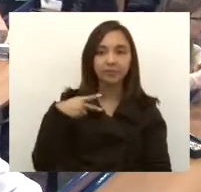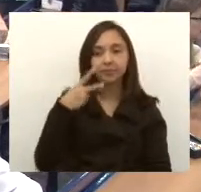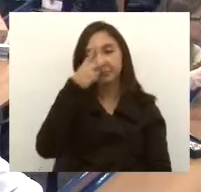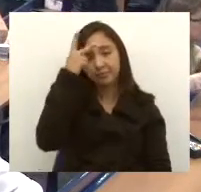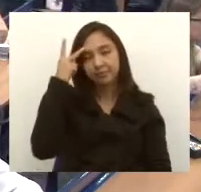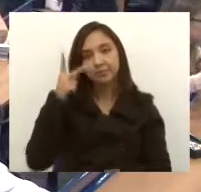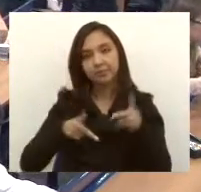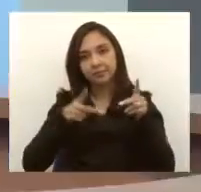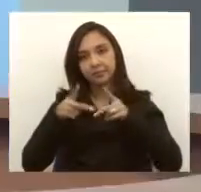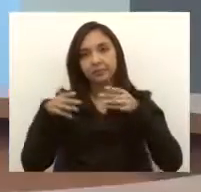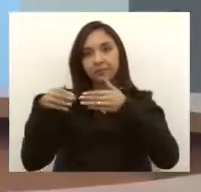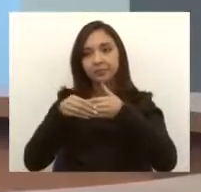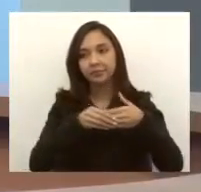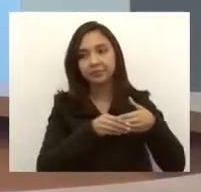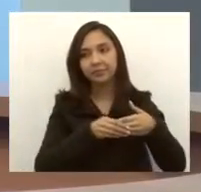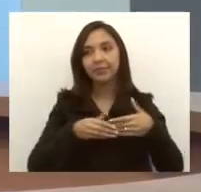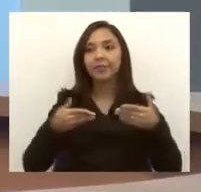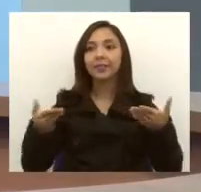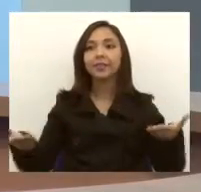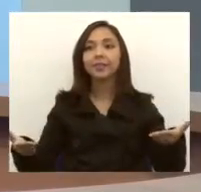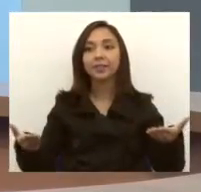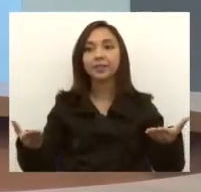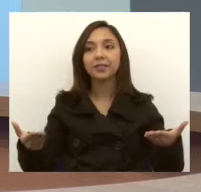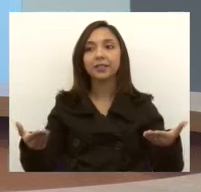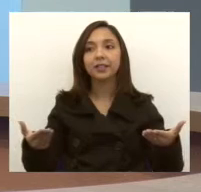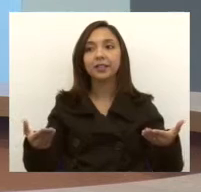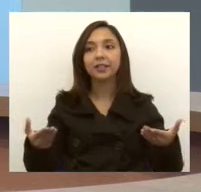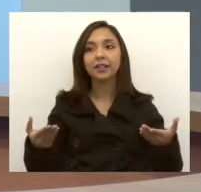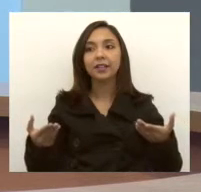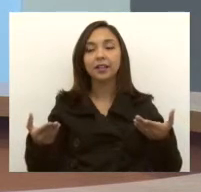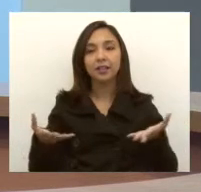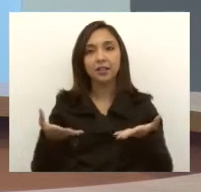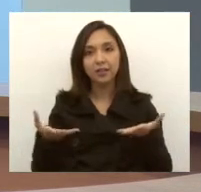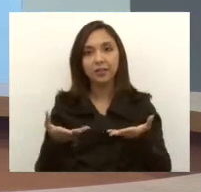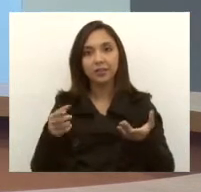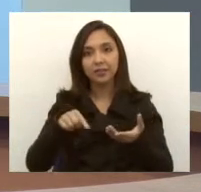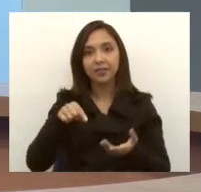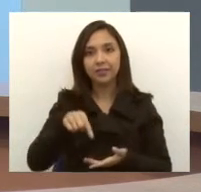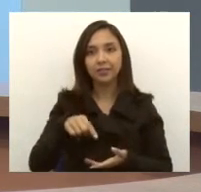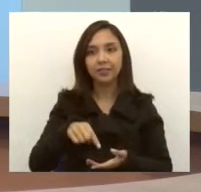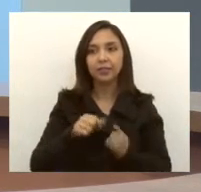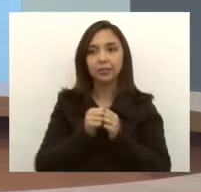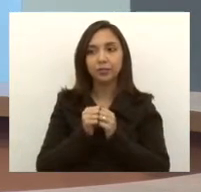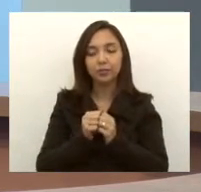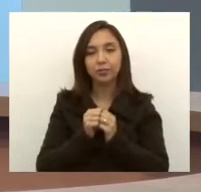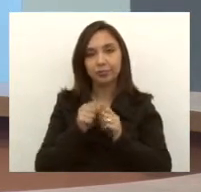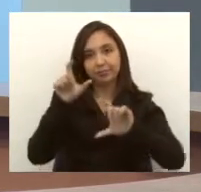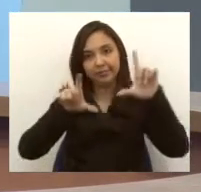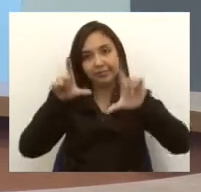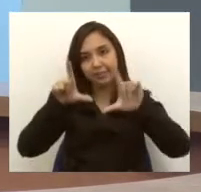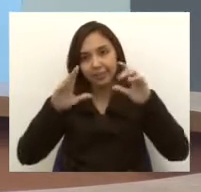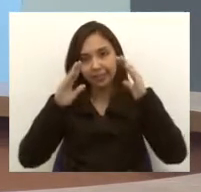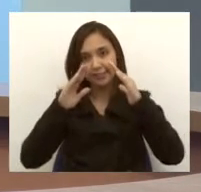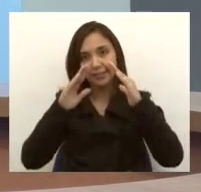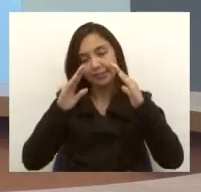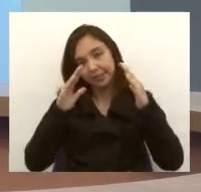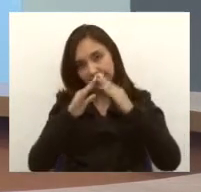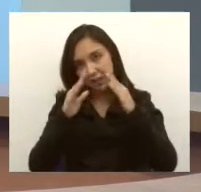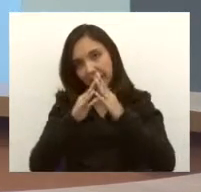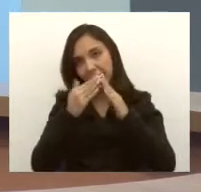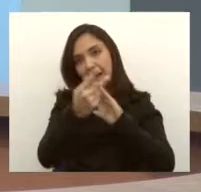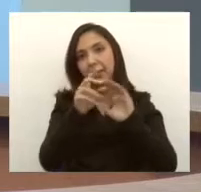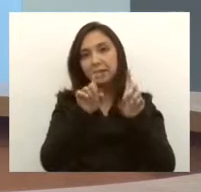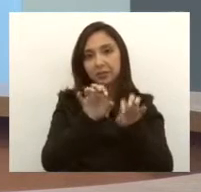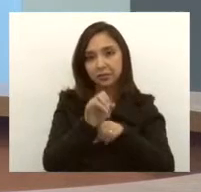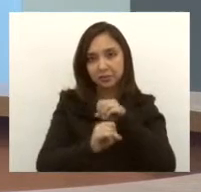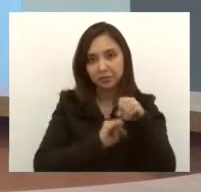público que nos acompanha, quem está até agora conosco, de repente, assistindo em casa pela TV, pelo